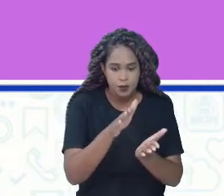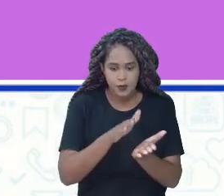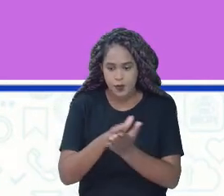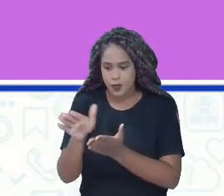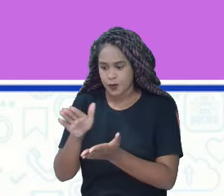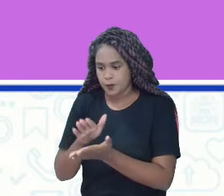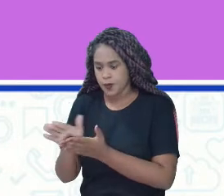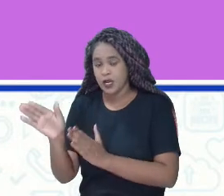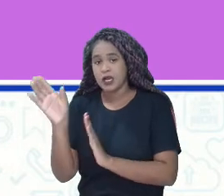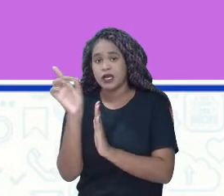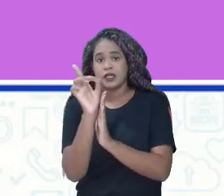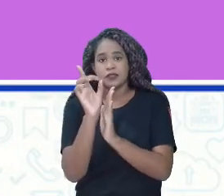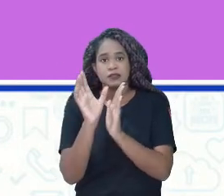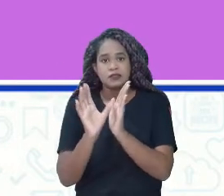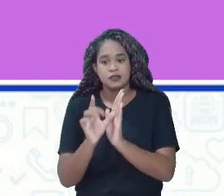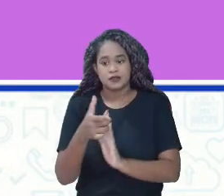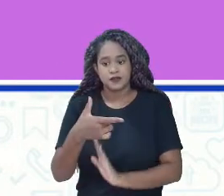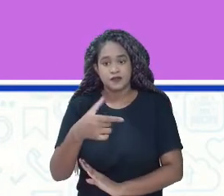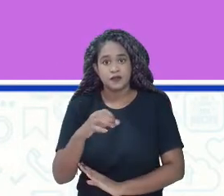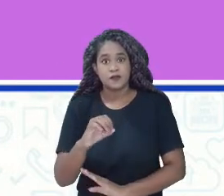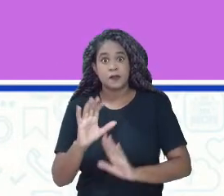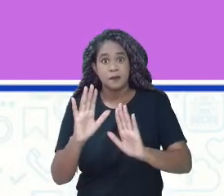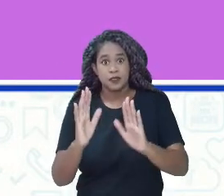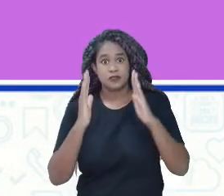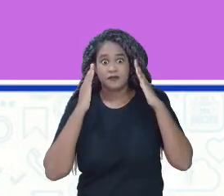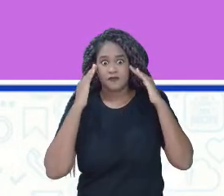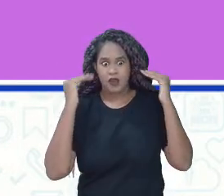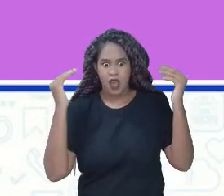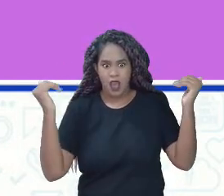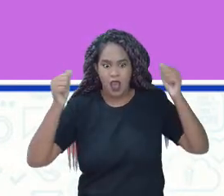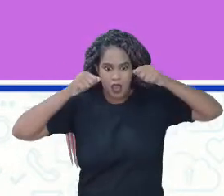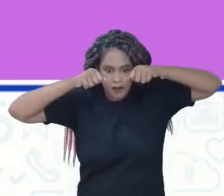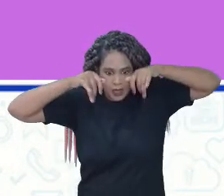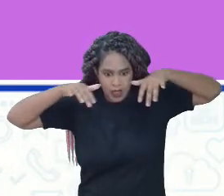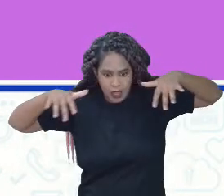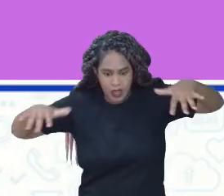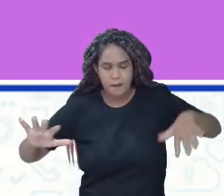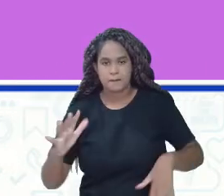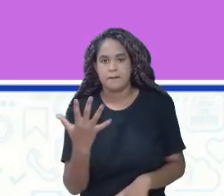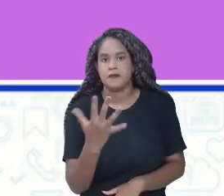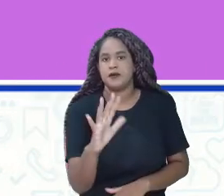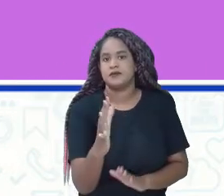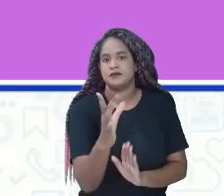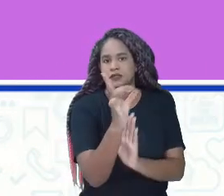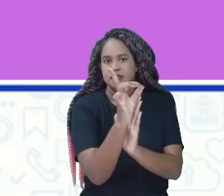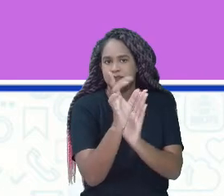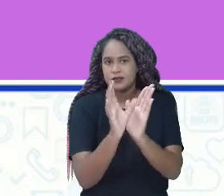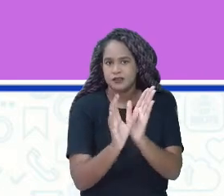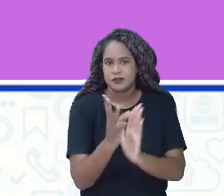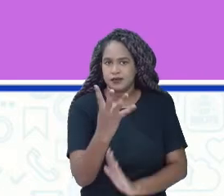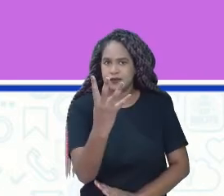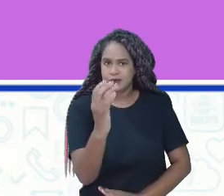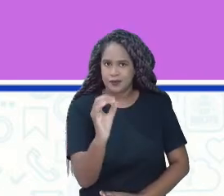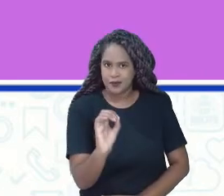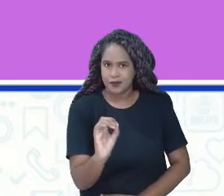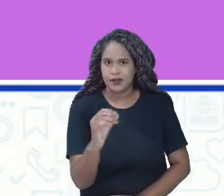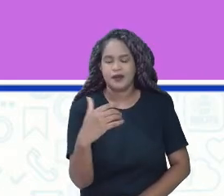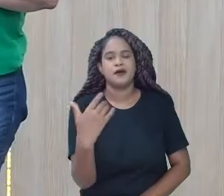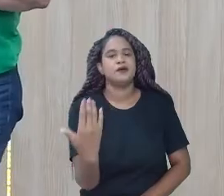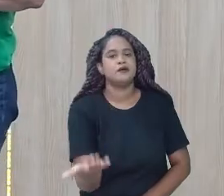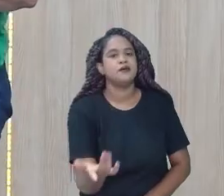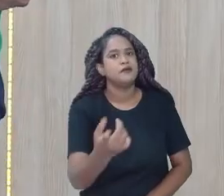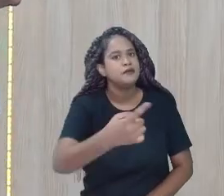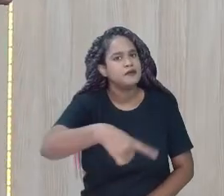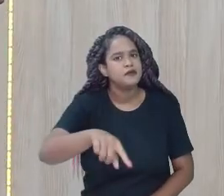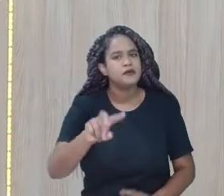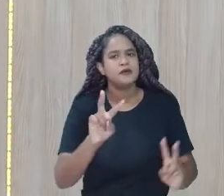20, porém sua fama só veio por volta da década de 40. E aí vocês percebem